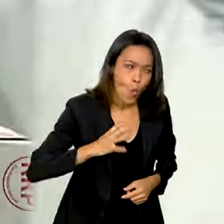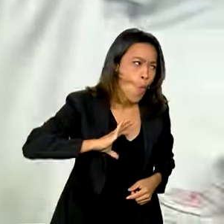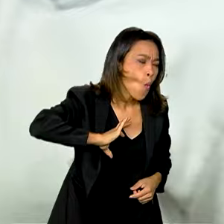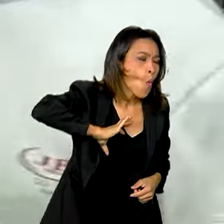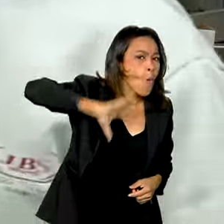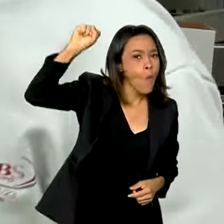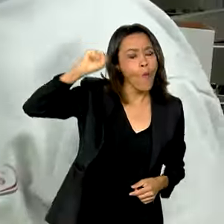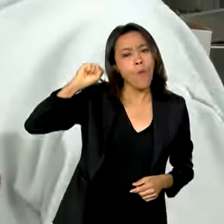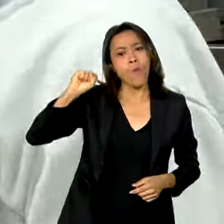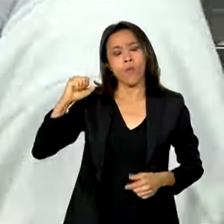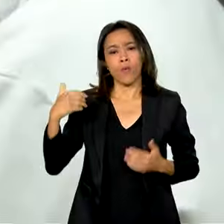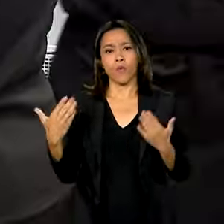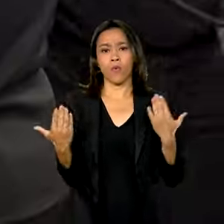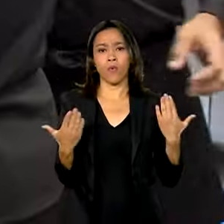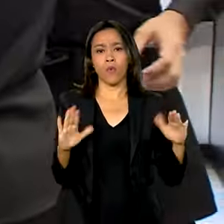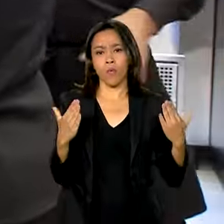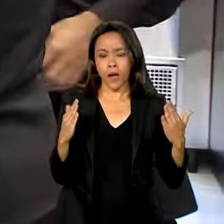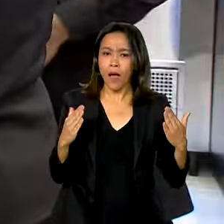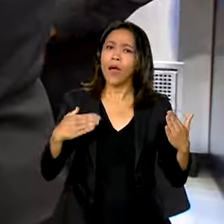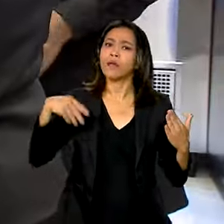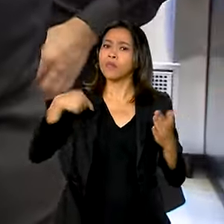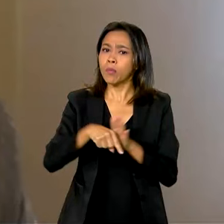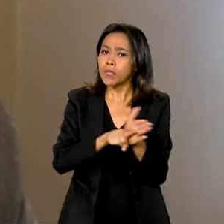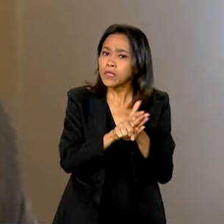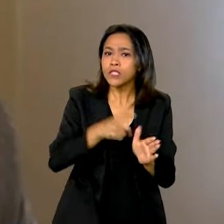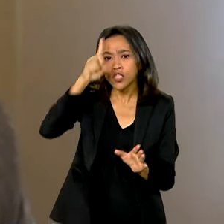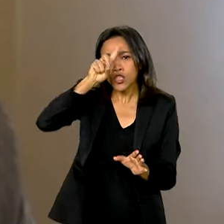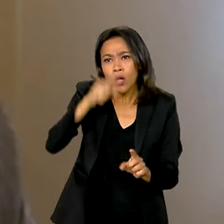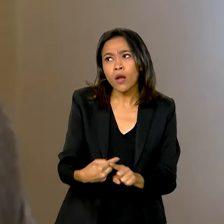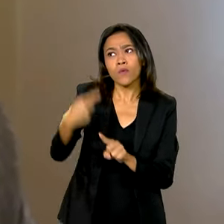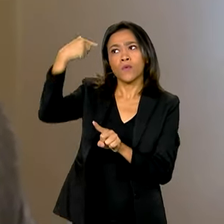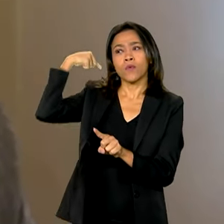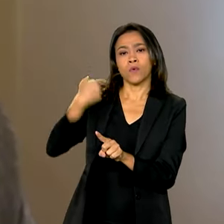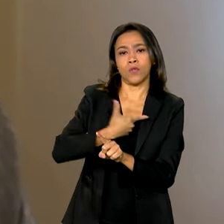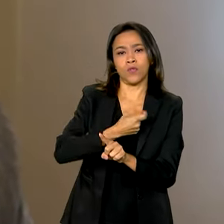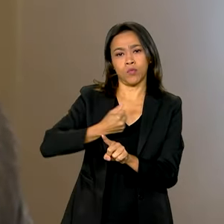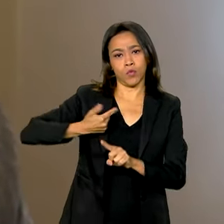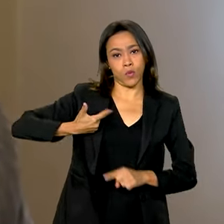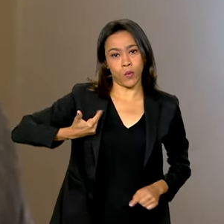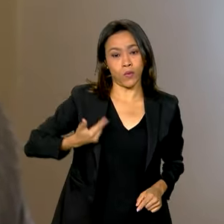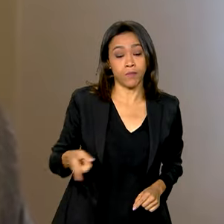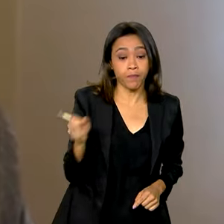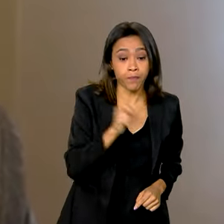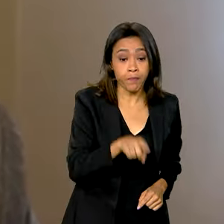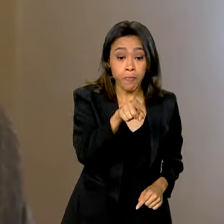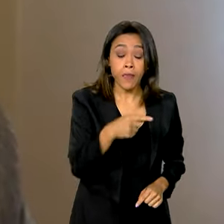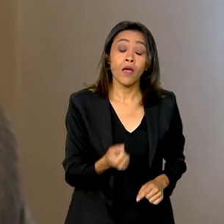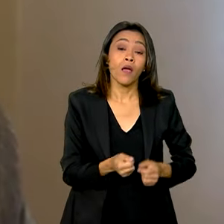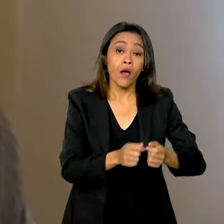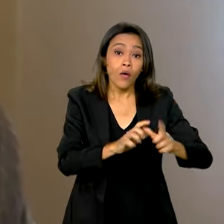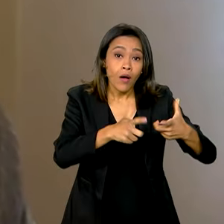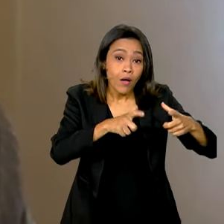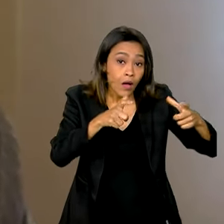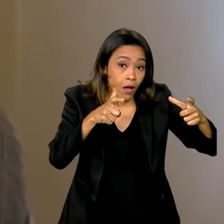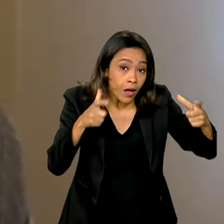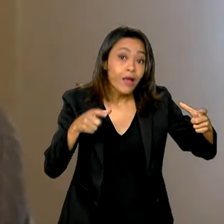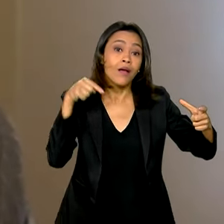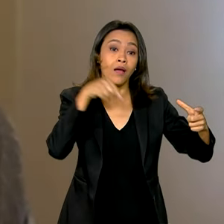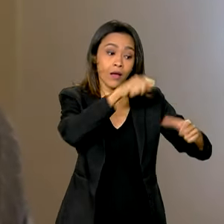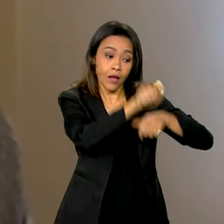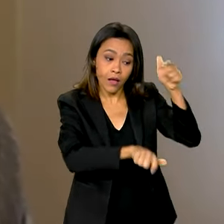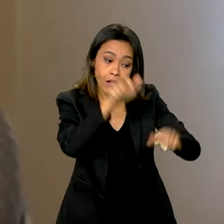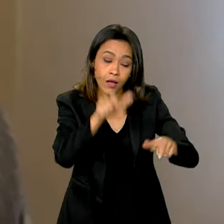série histórica iniciada em 2012. O crescimento da população ocupada, ou seja, da população